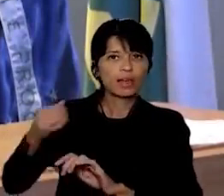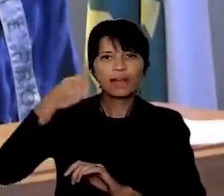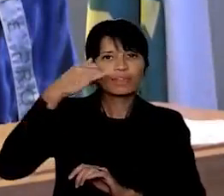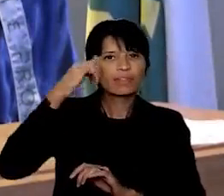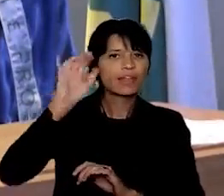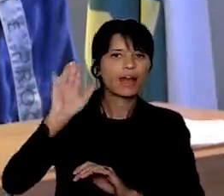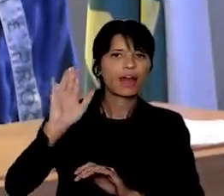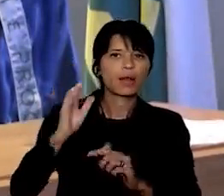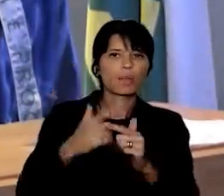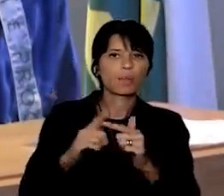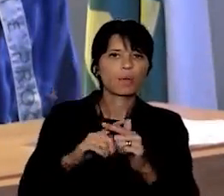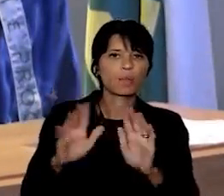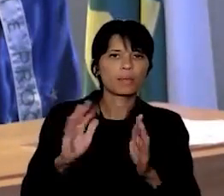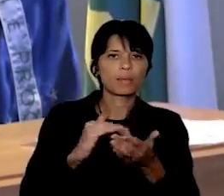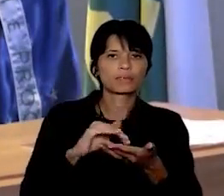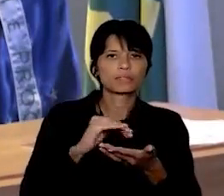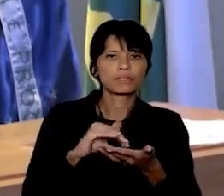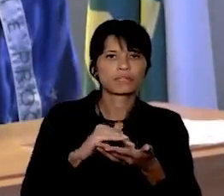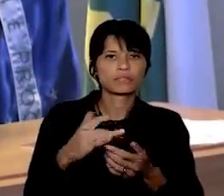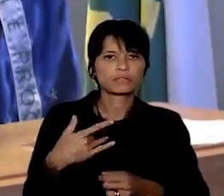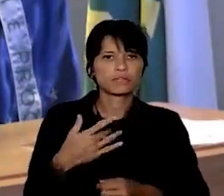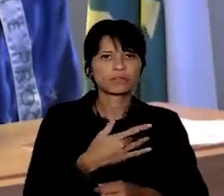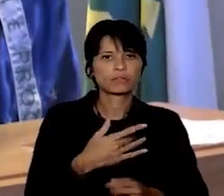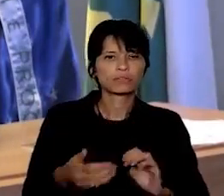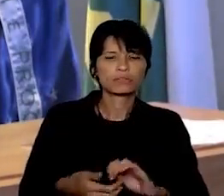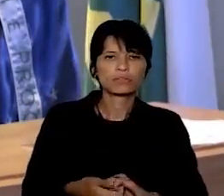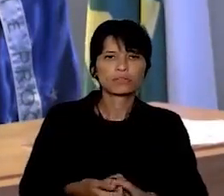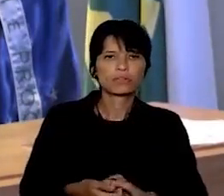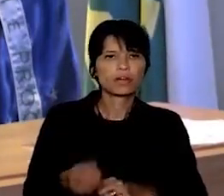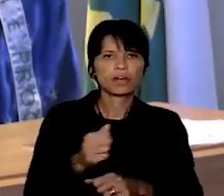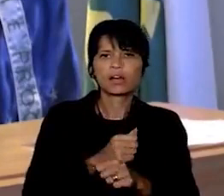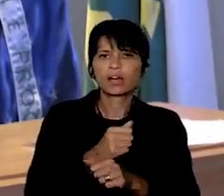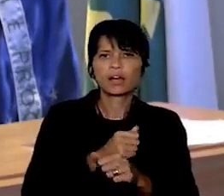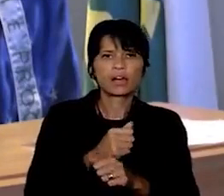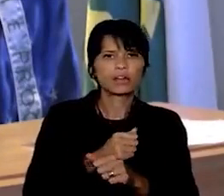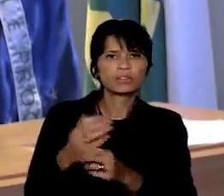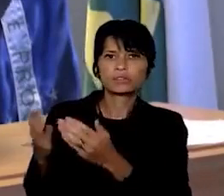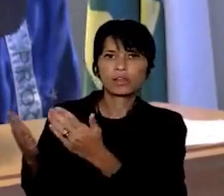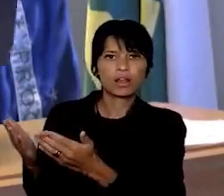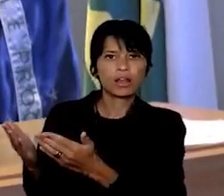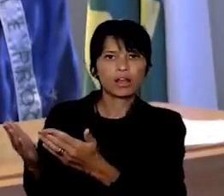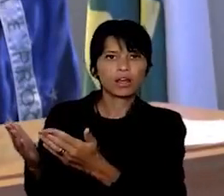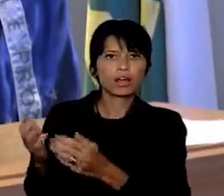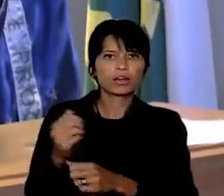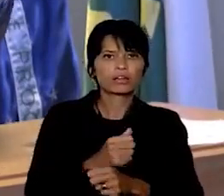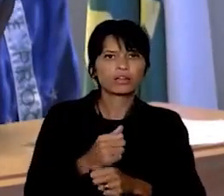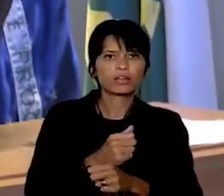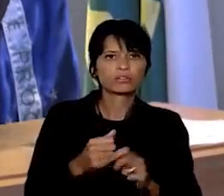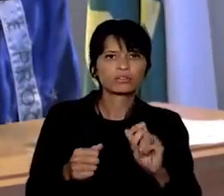as Secretaria de Saúde dia de passagem há anos esse servidores estão lá e há anos deveria ter sido feito